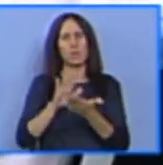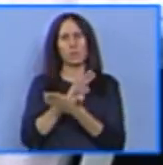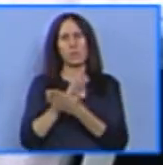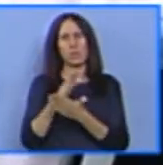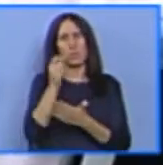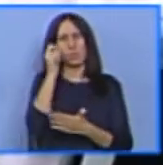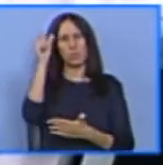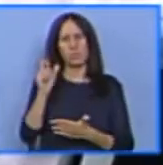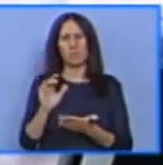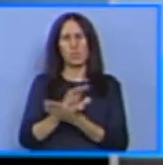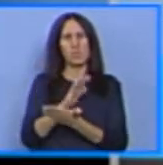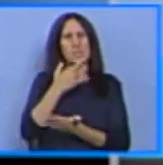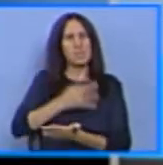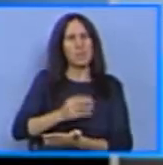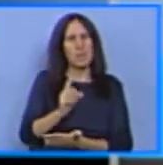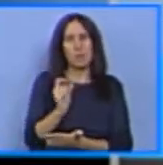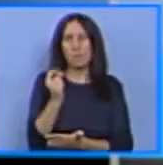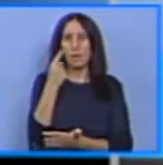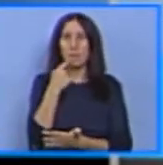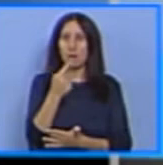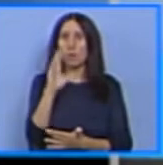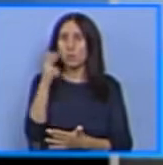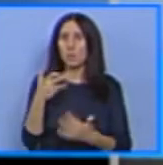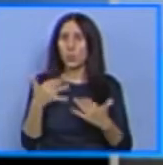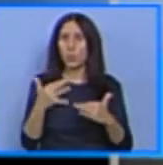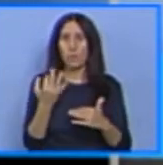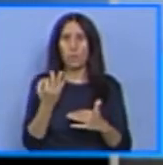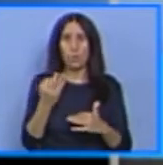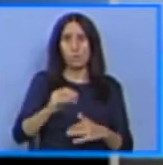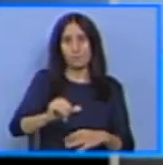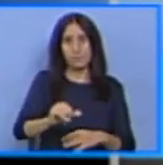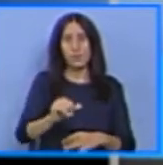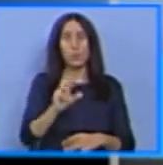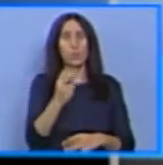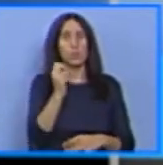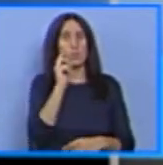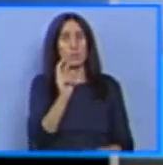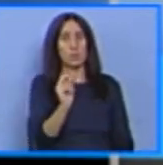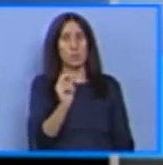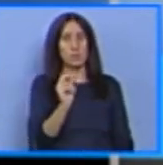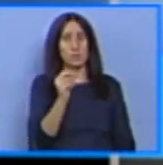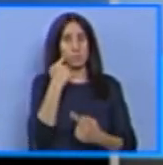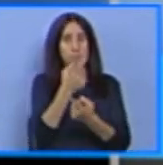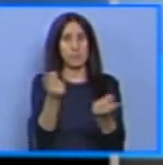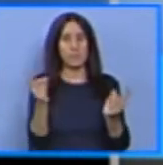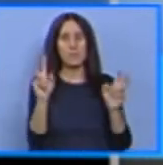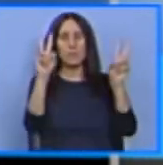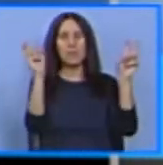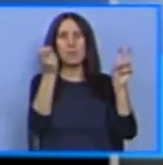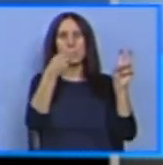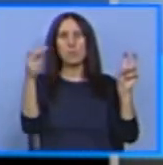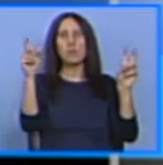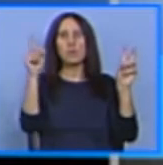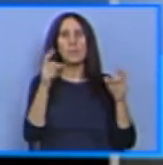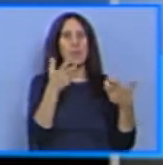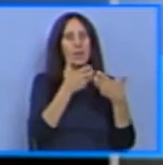mostrado inicialmente cético e que diz que realmente aconteceu alguma coisa de extraordinário no 13 de outubro. O próprio título inclui esta questão da guerra e